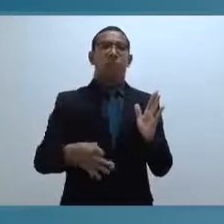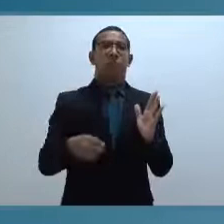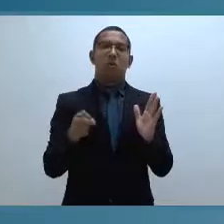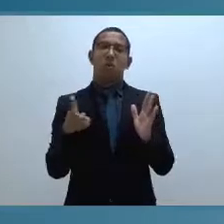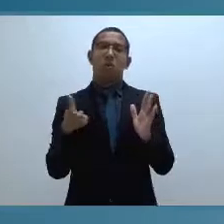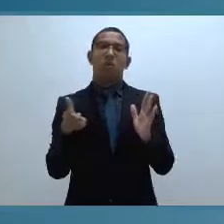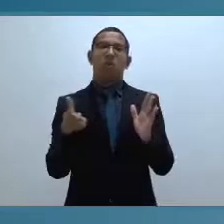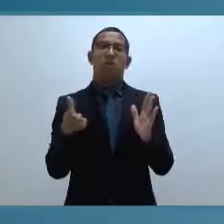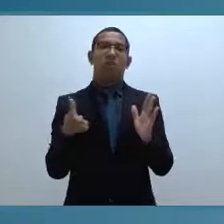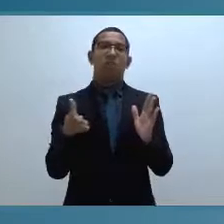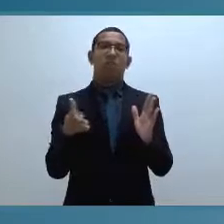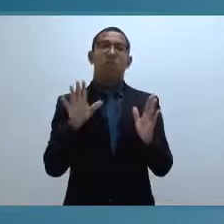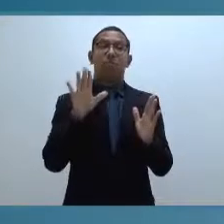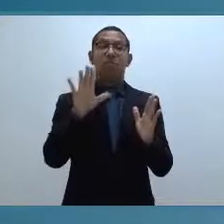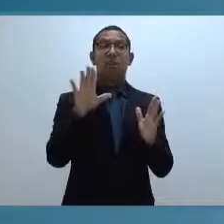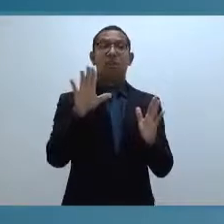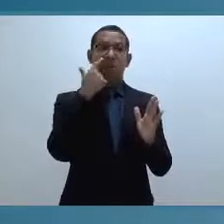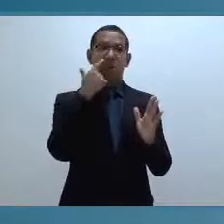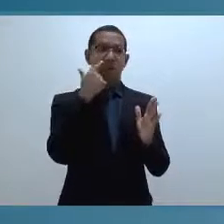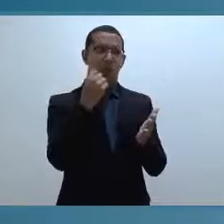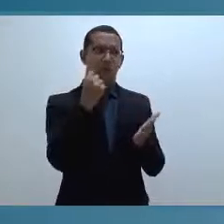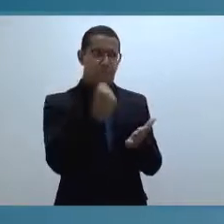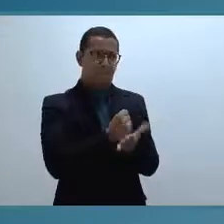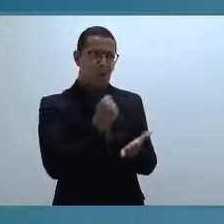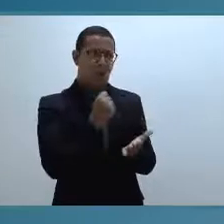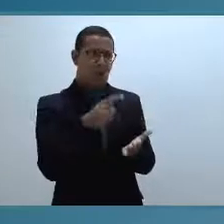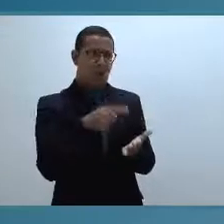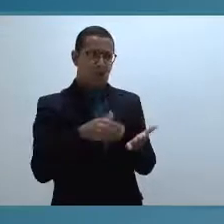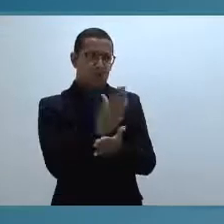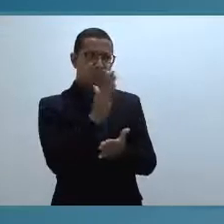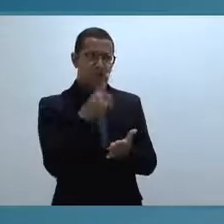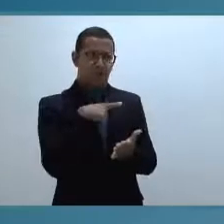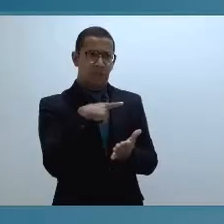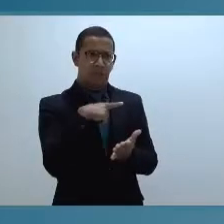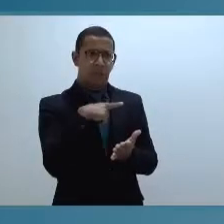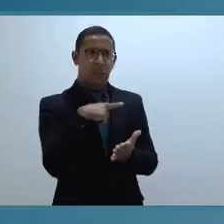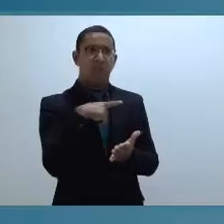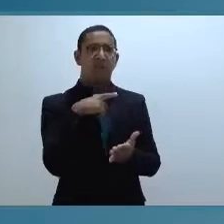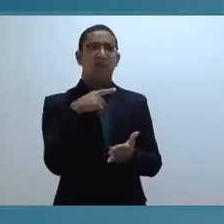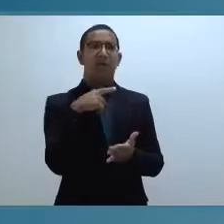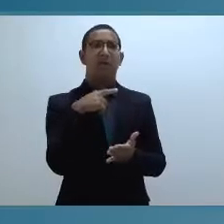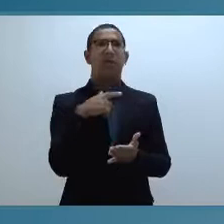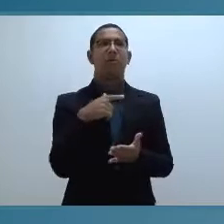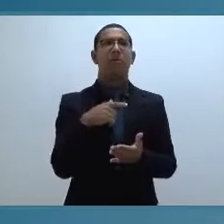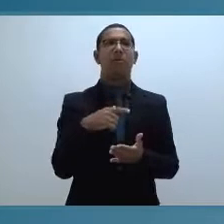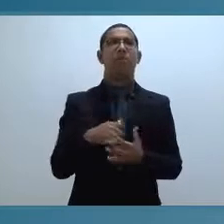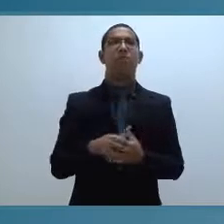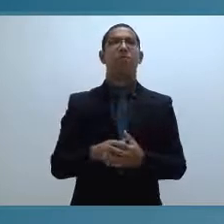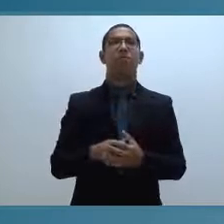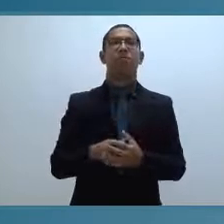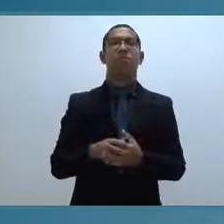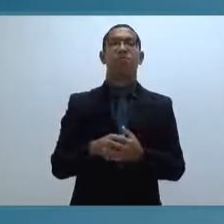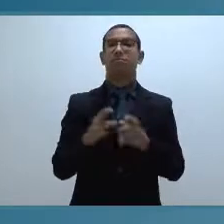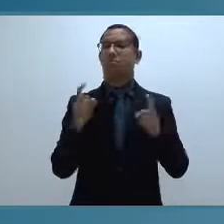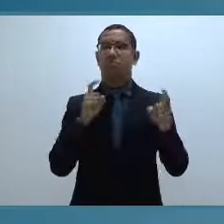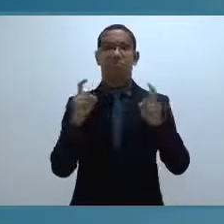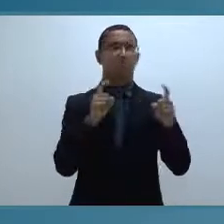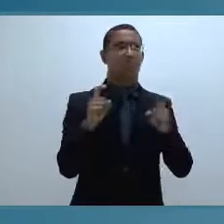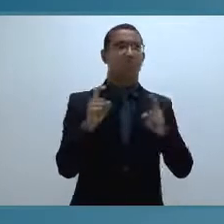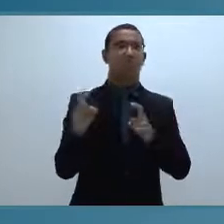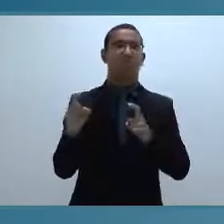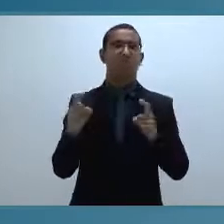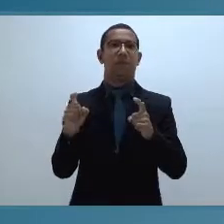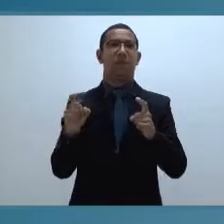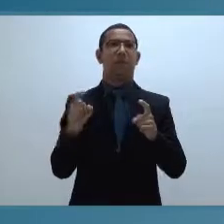está comprovada como Vossa Excelência. É.